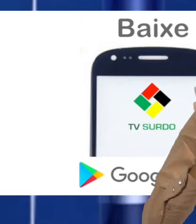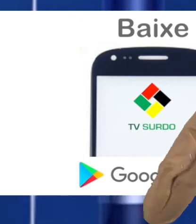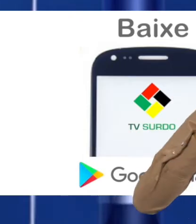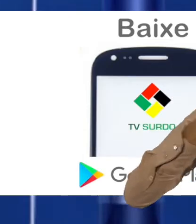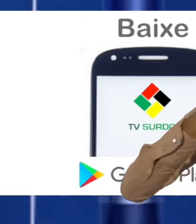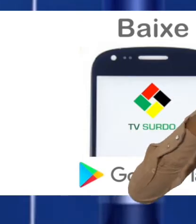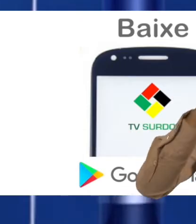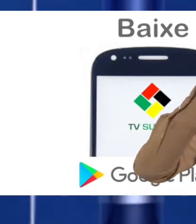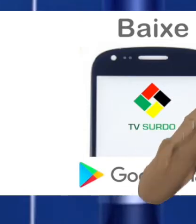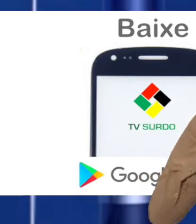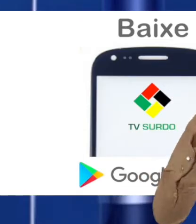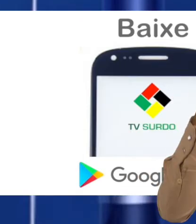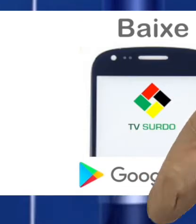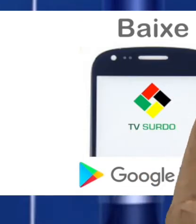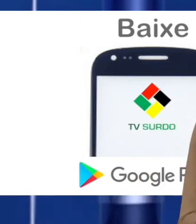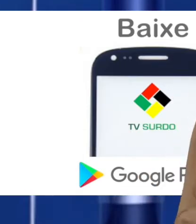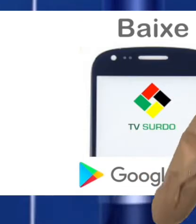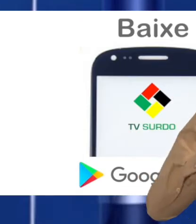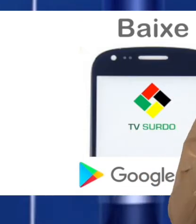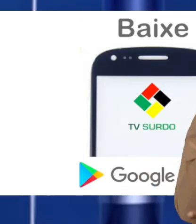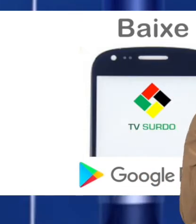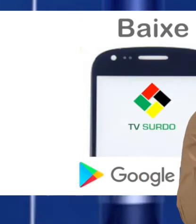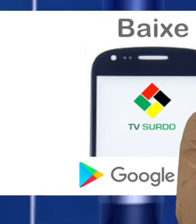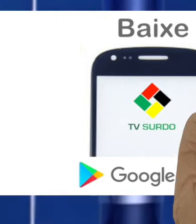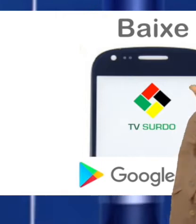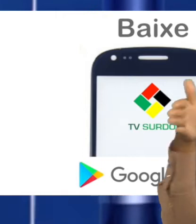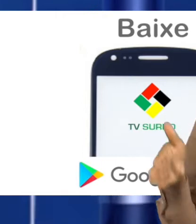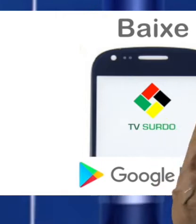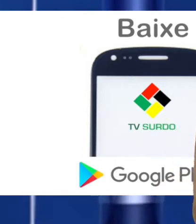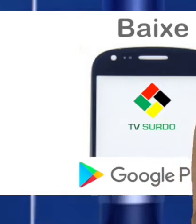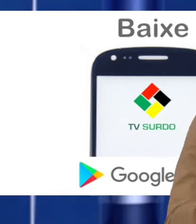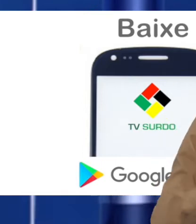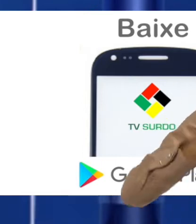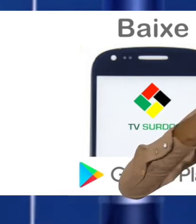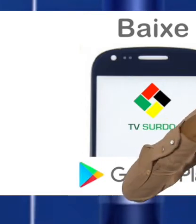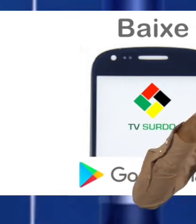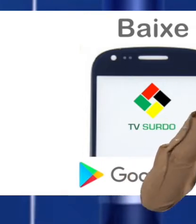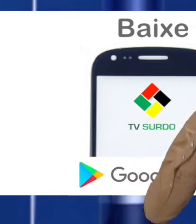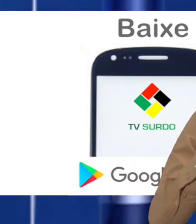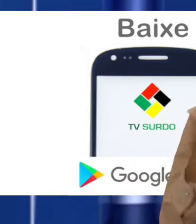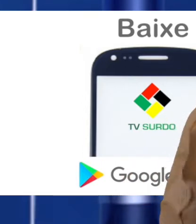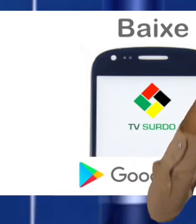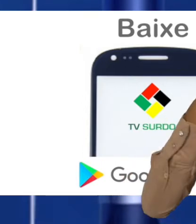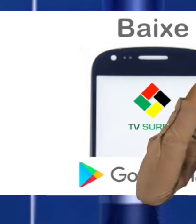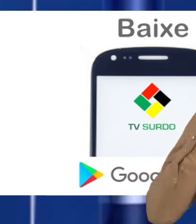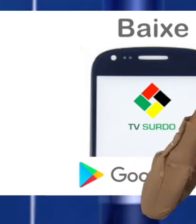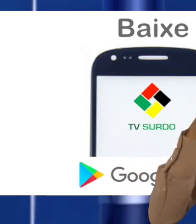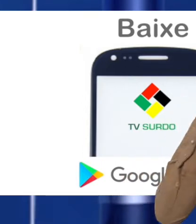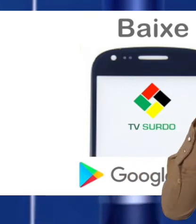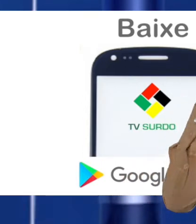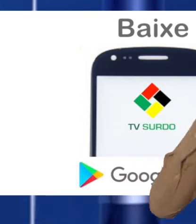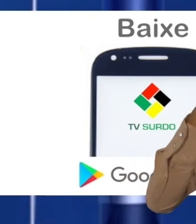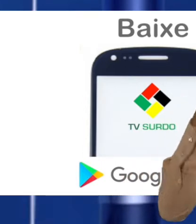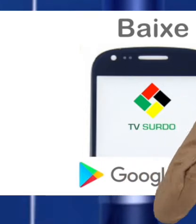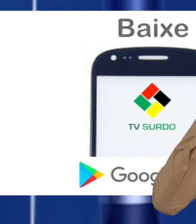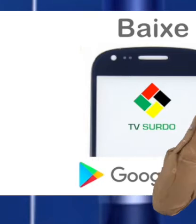Olá, estamos na terceira e última parte do programa da TV Surdo. No segundo bloco, destacamos a triste história